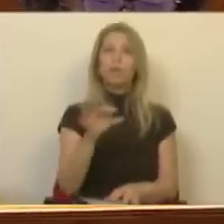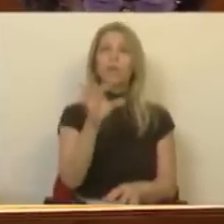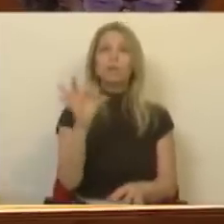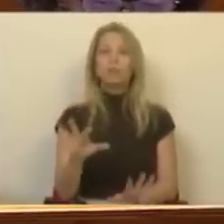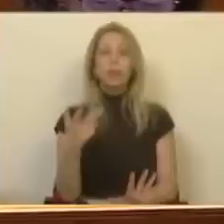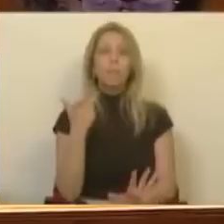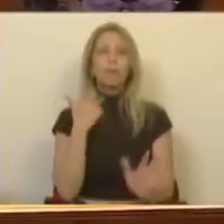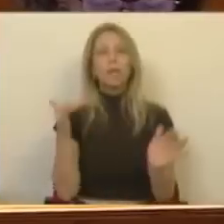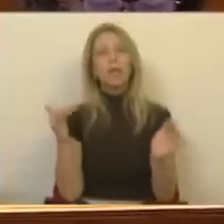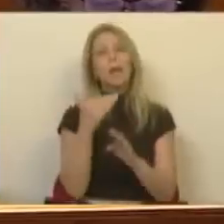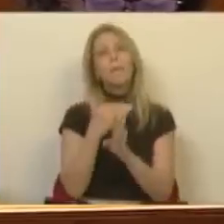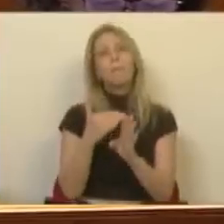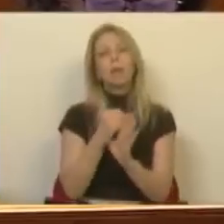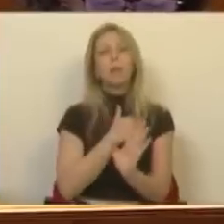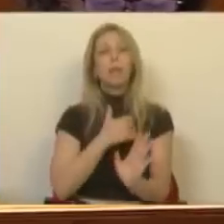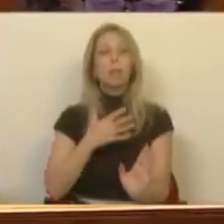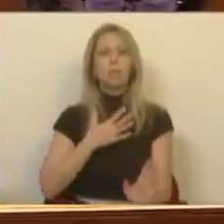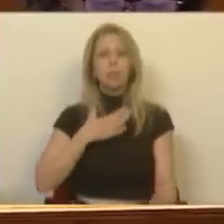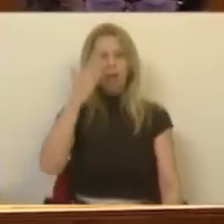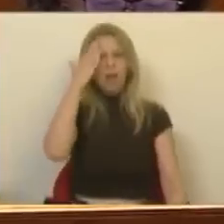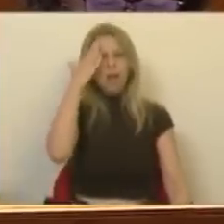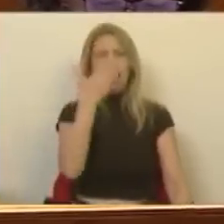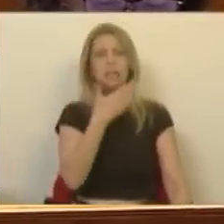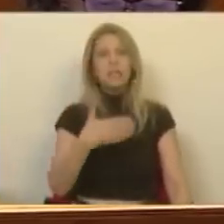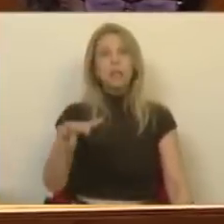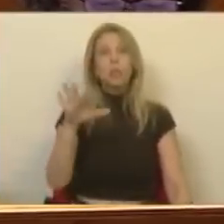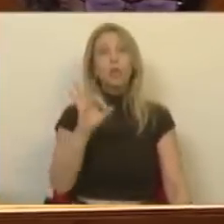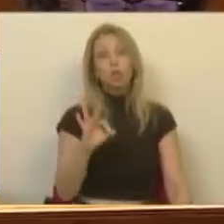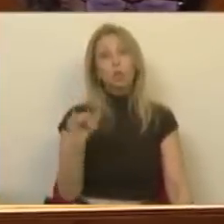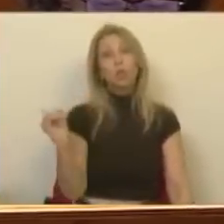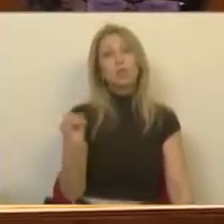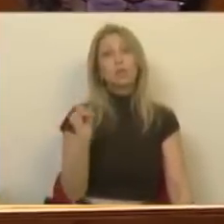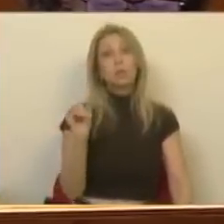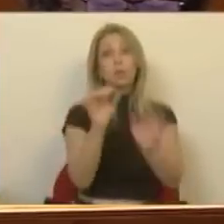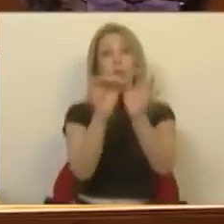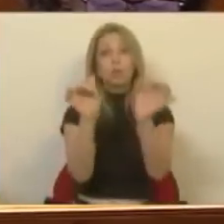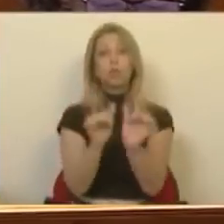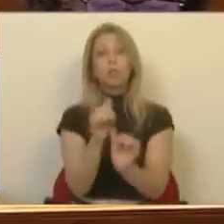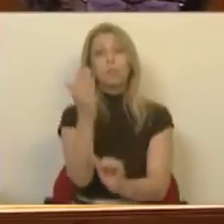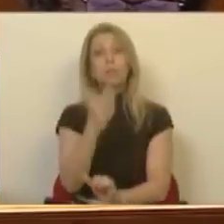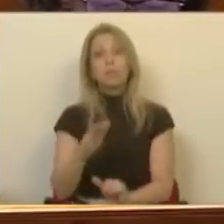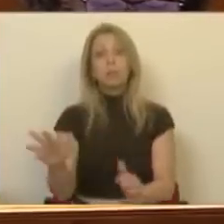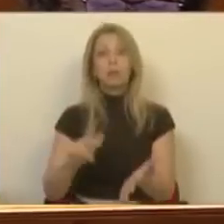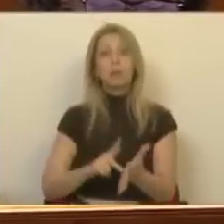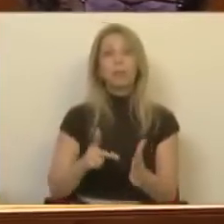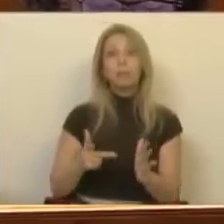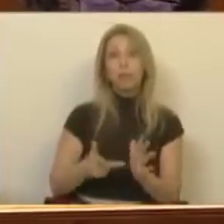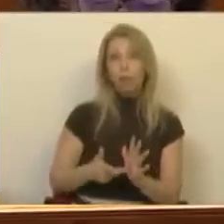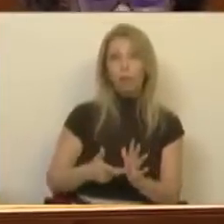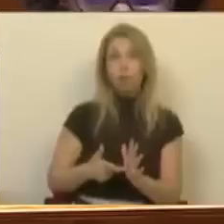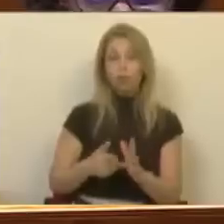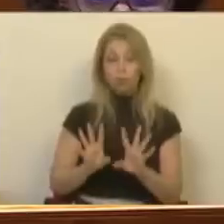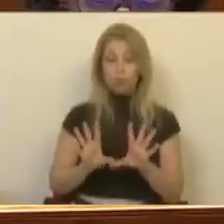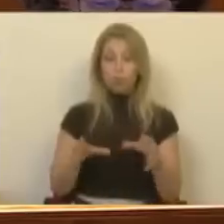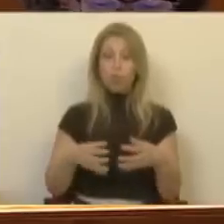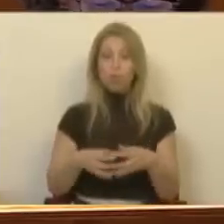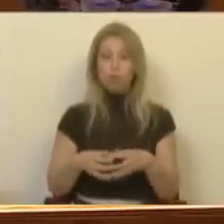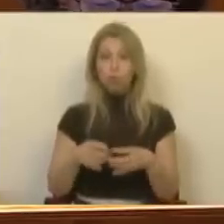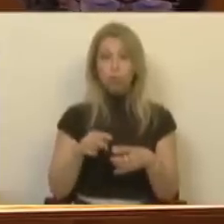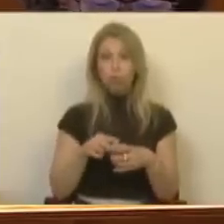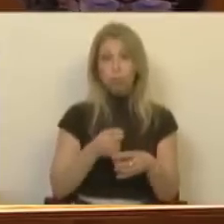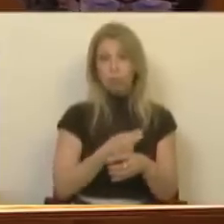pequenas e médias empresas creio que 114 entidades do sistema científico e tecnológico que estão no conjunto de discursorcios